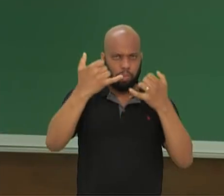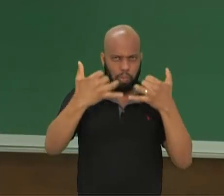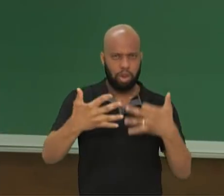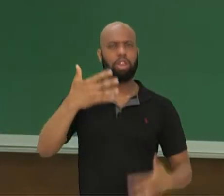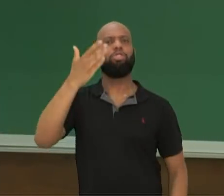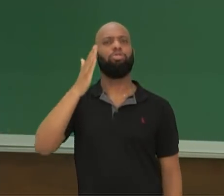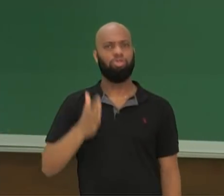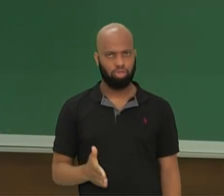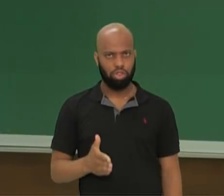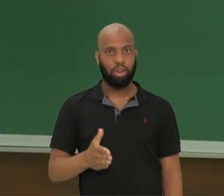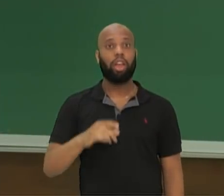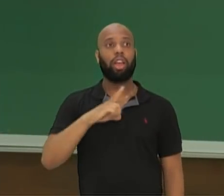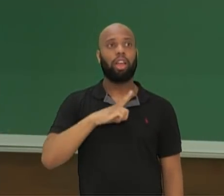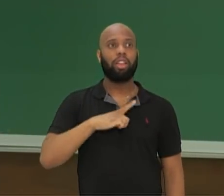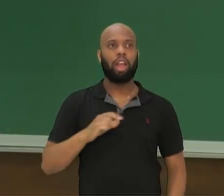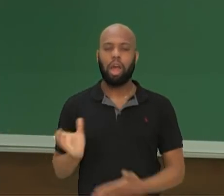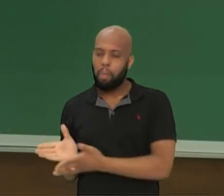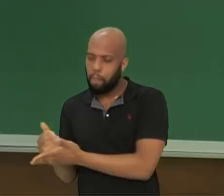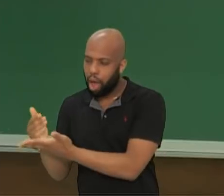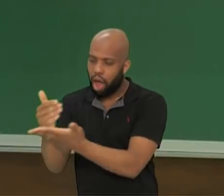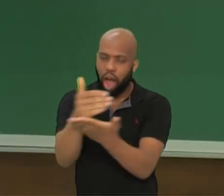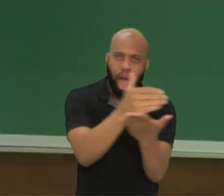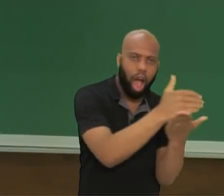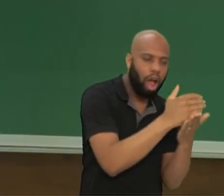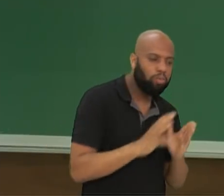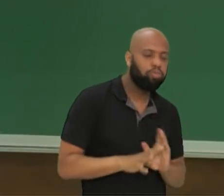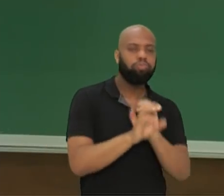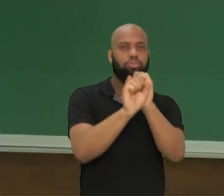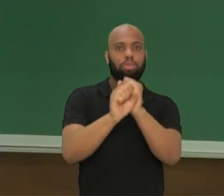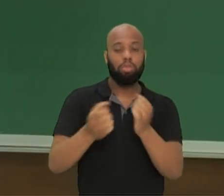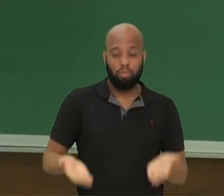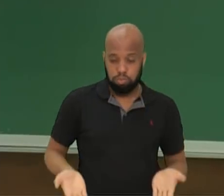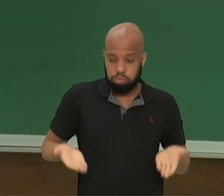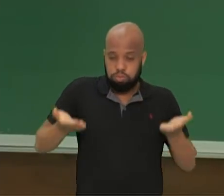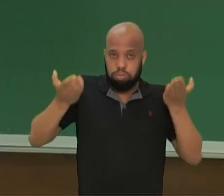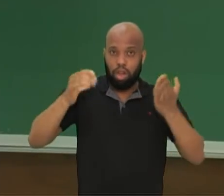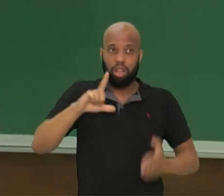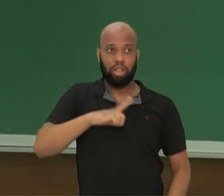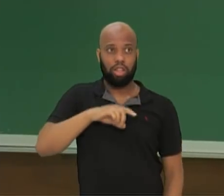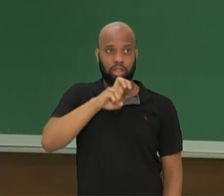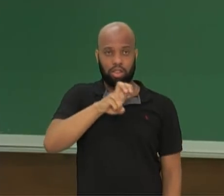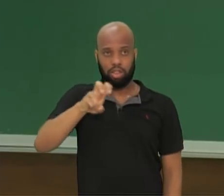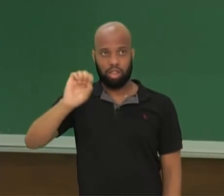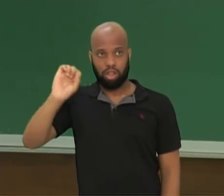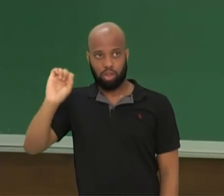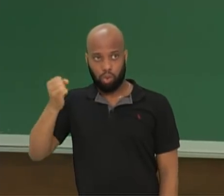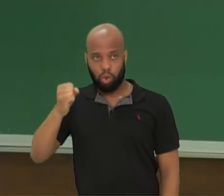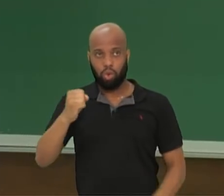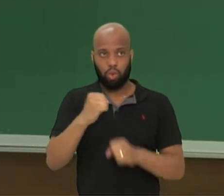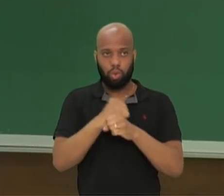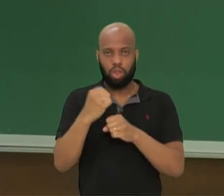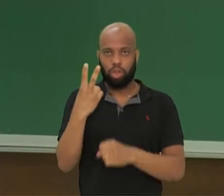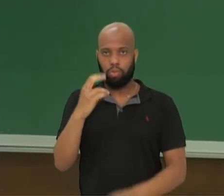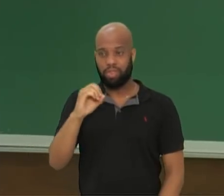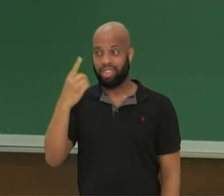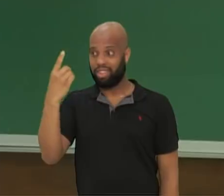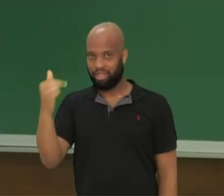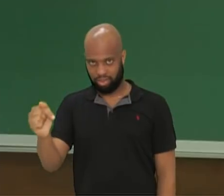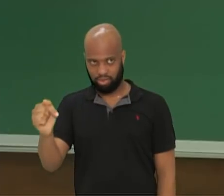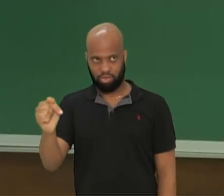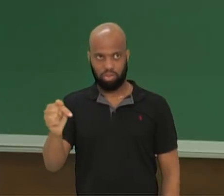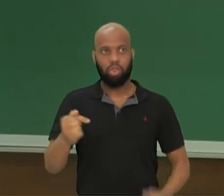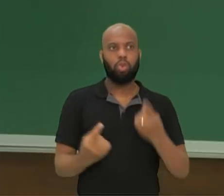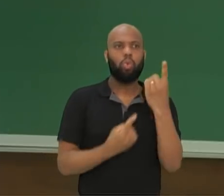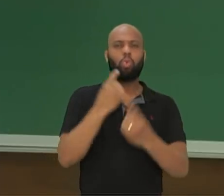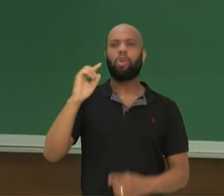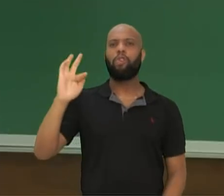subtítulo, ok? A quantidade total de lixo aumentou na cidade, foi de 558 toneladas em 2017.